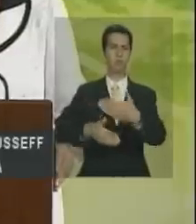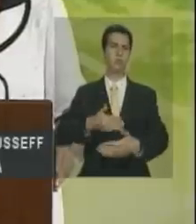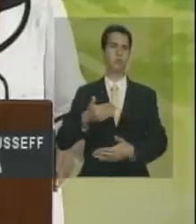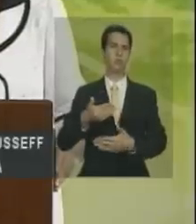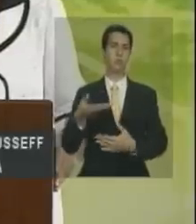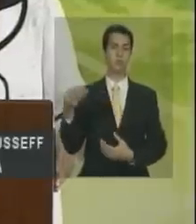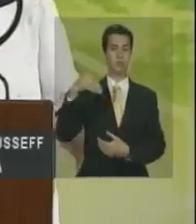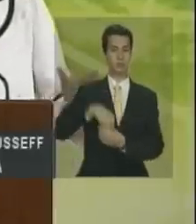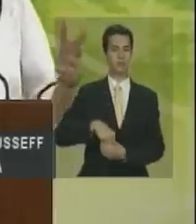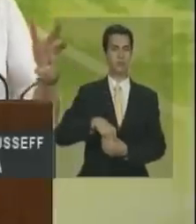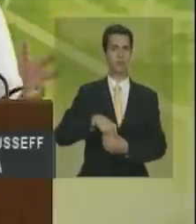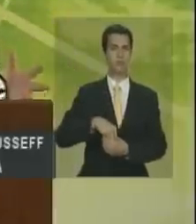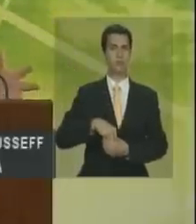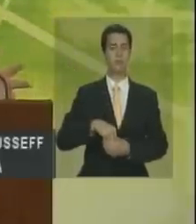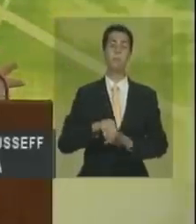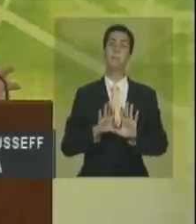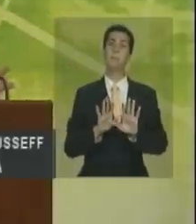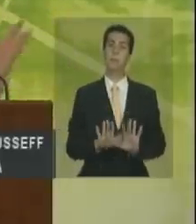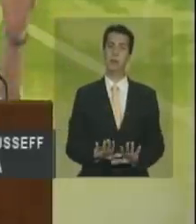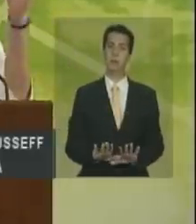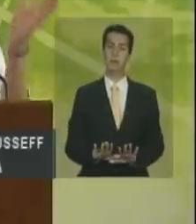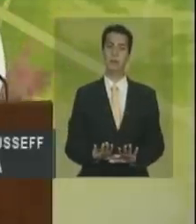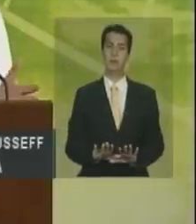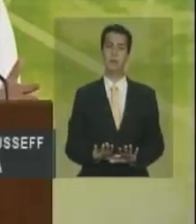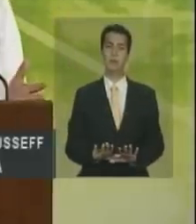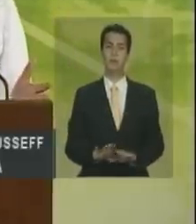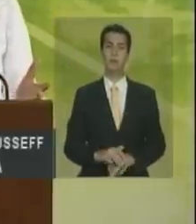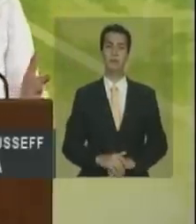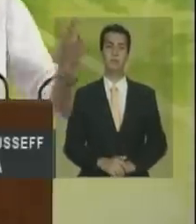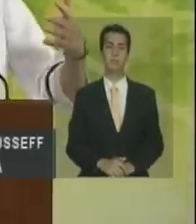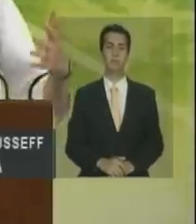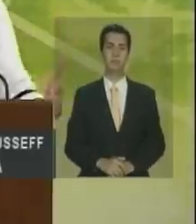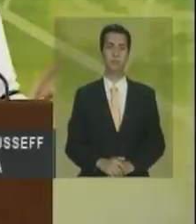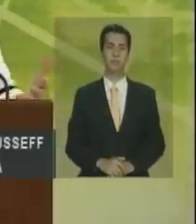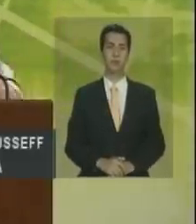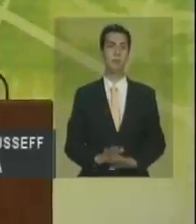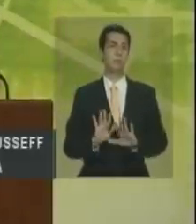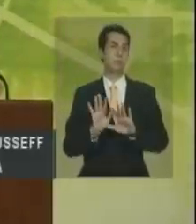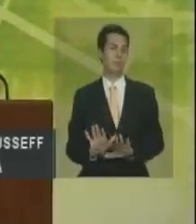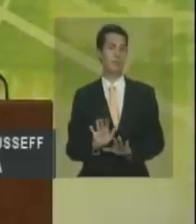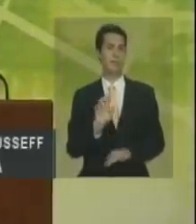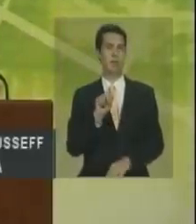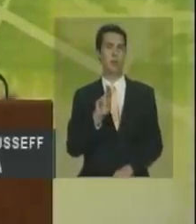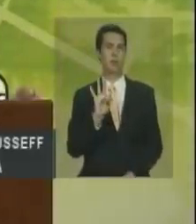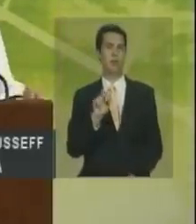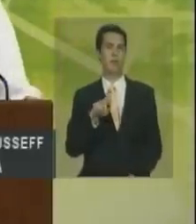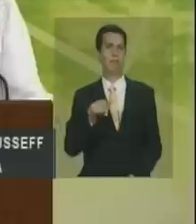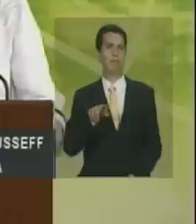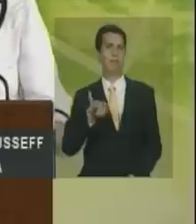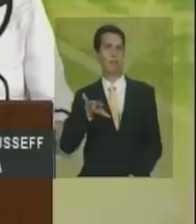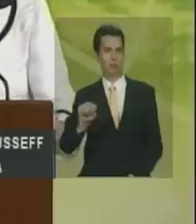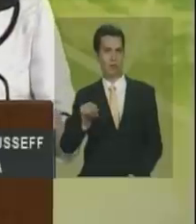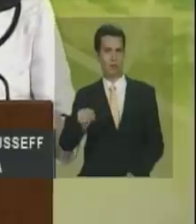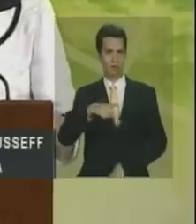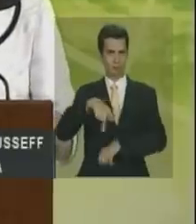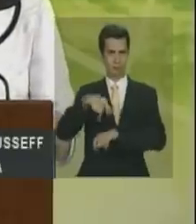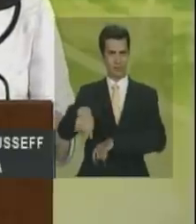mercados internos, mas não para uma atitude de autarquia desses países, e